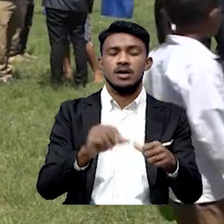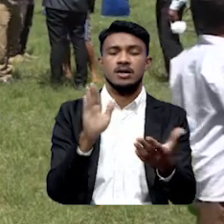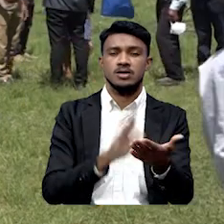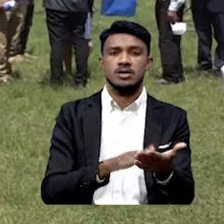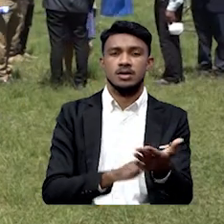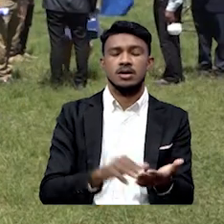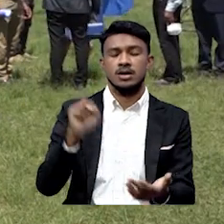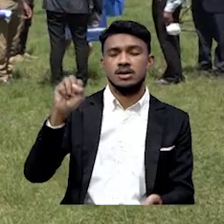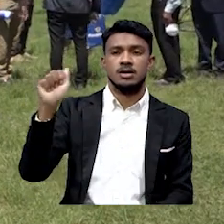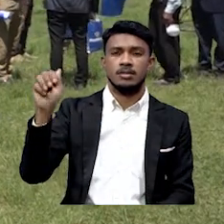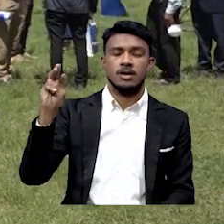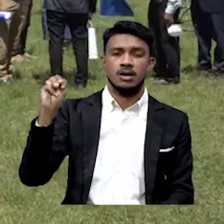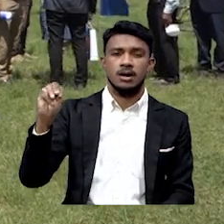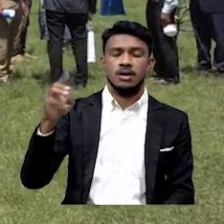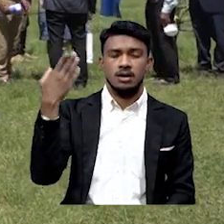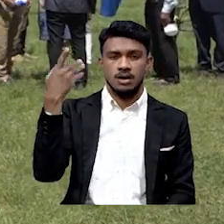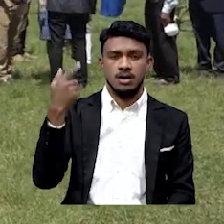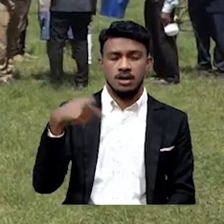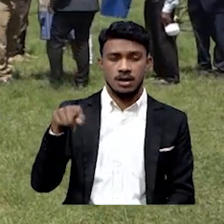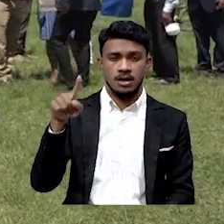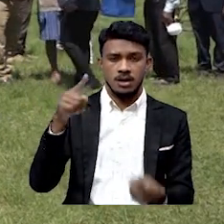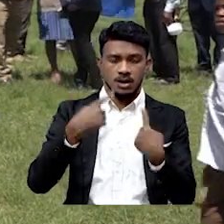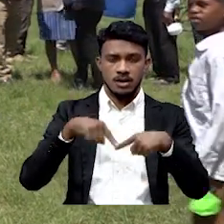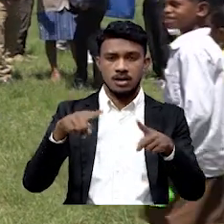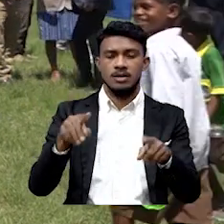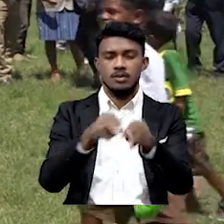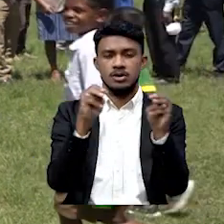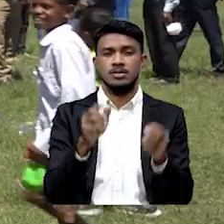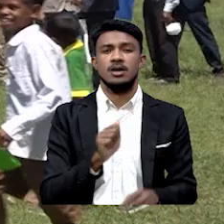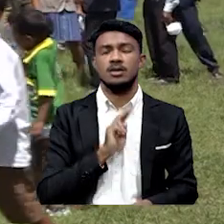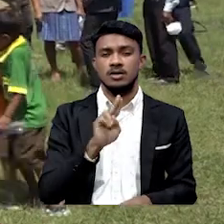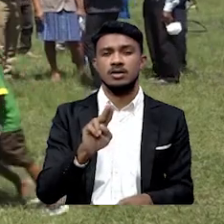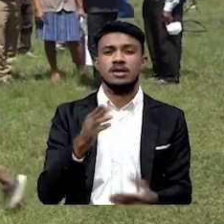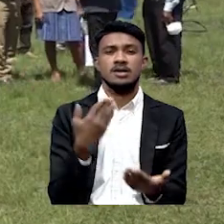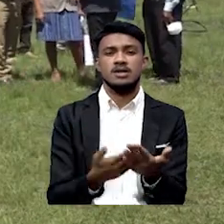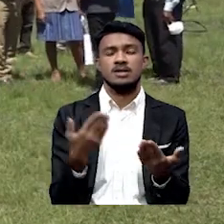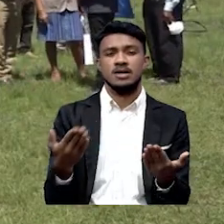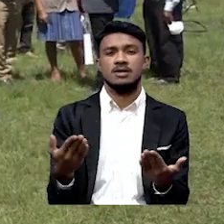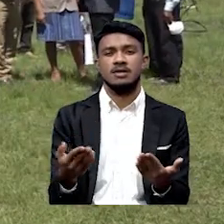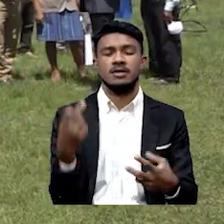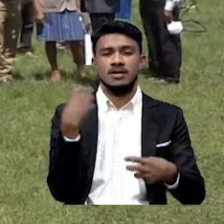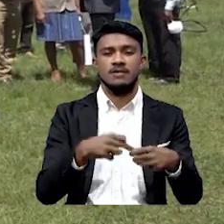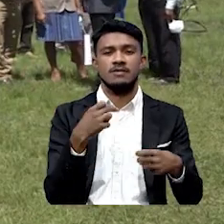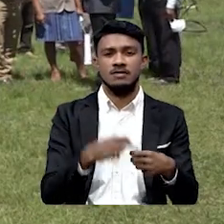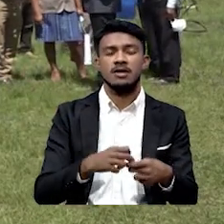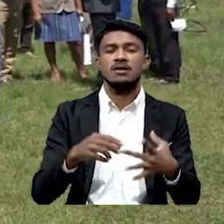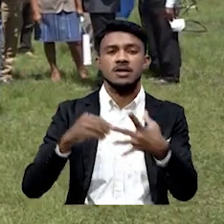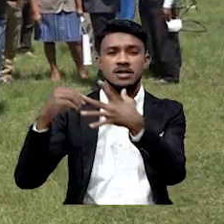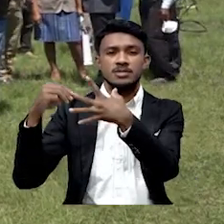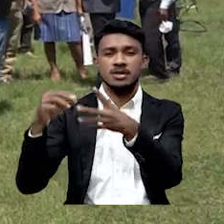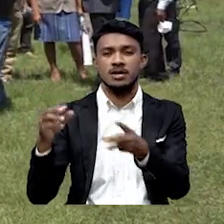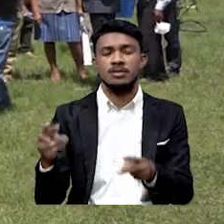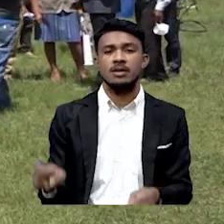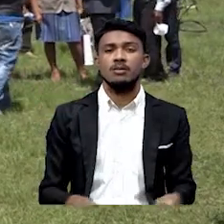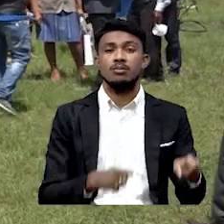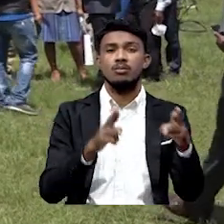e ha município Eleu. Mas be, passando be, mas dificulta maka, Eleu ba mota ne, e ha ne mota